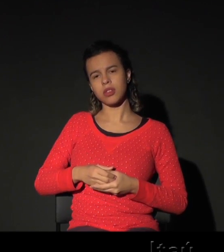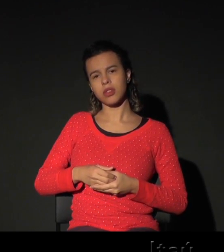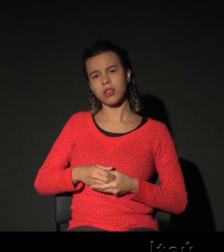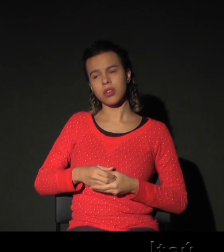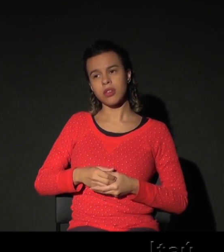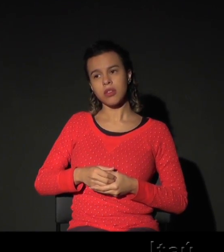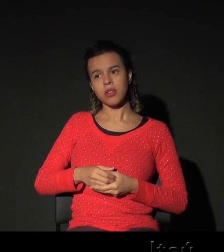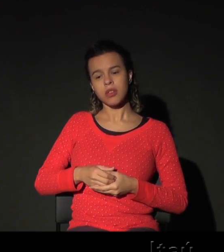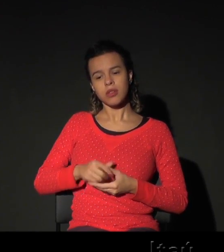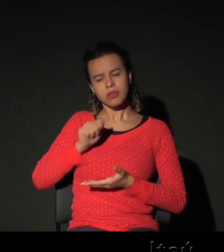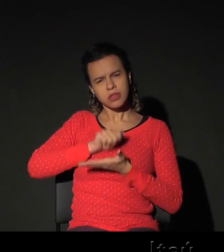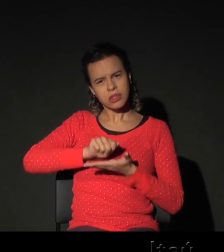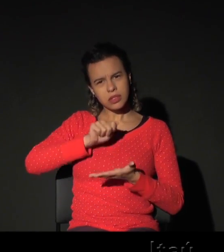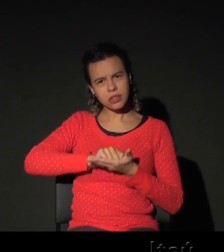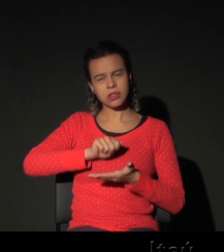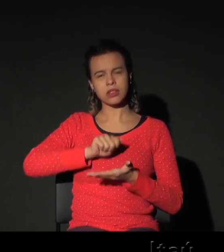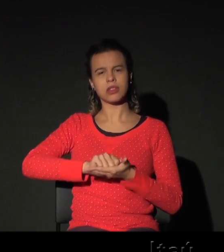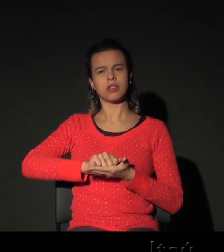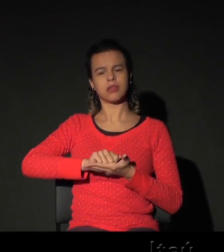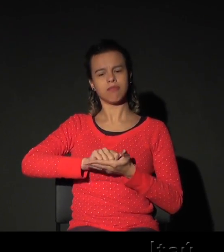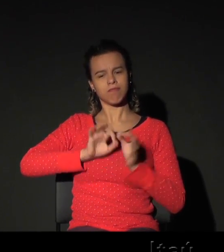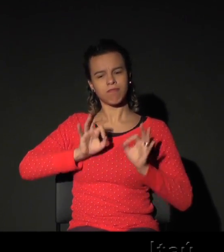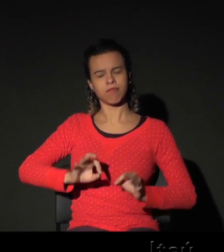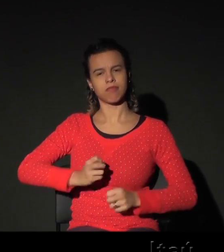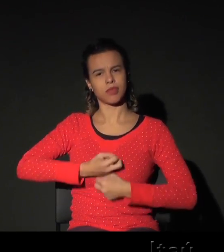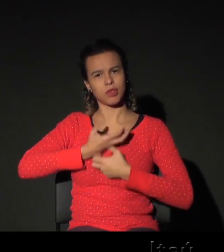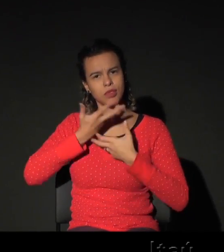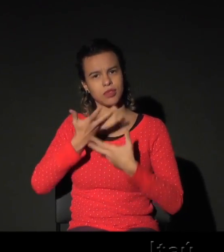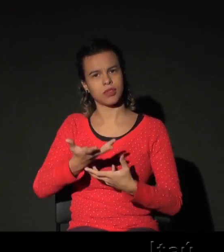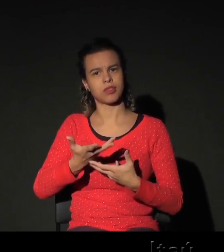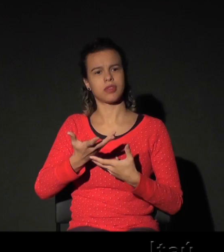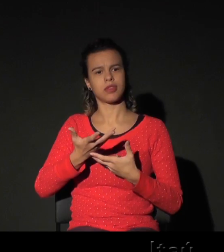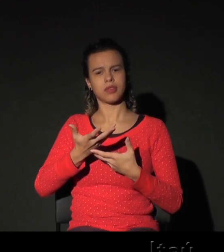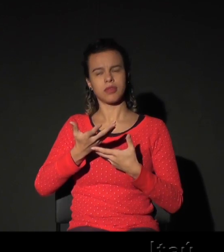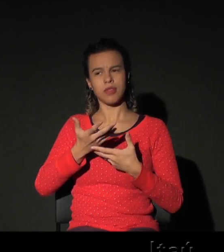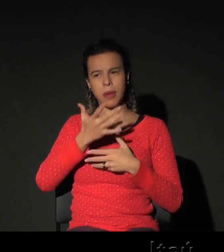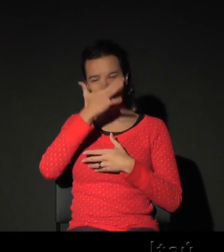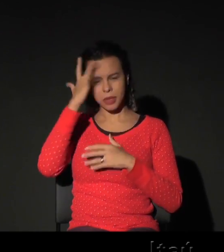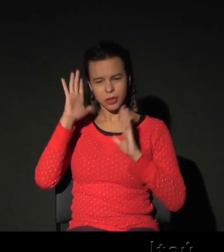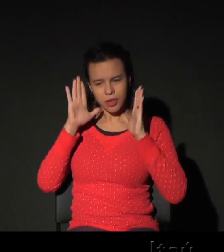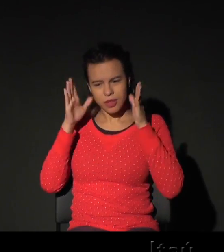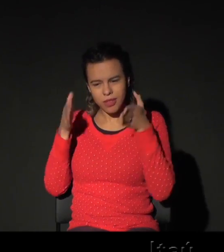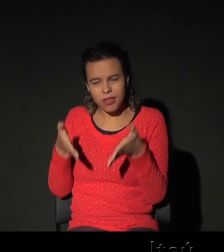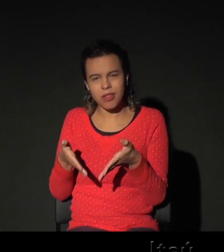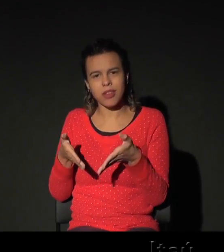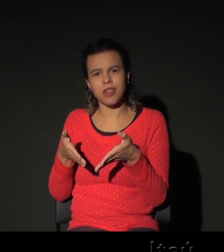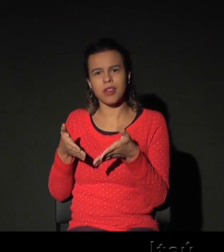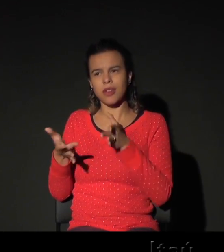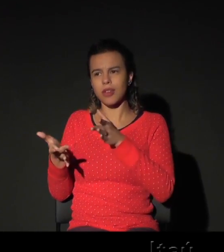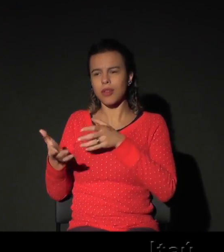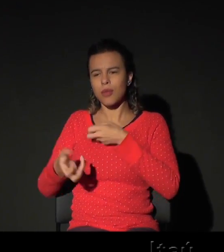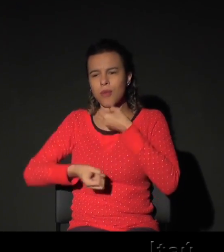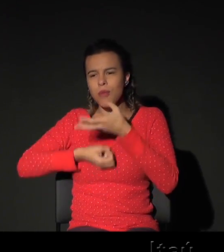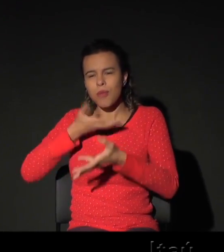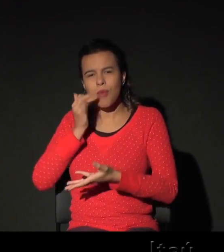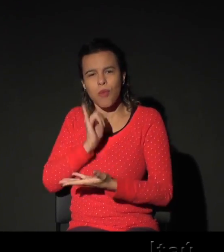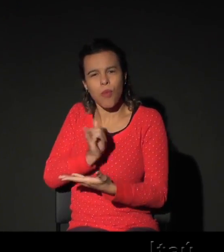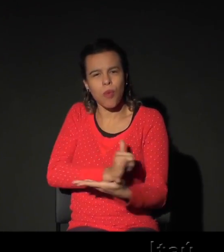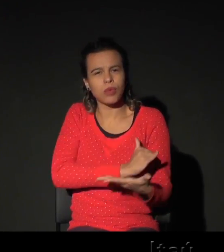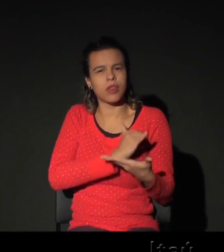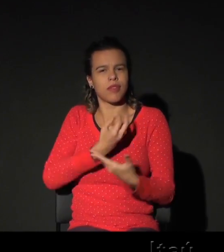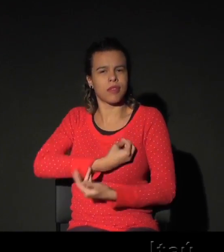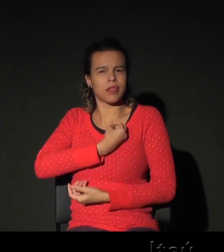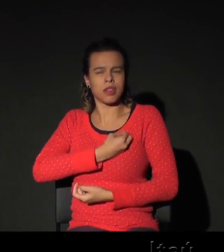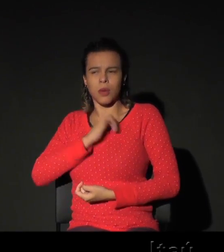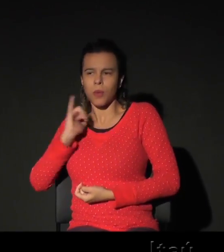ser uma escritora uma poeta uma pessoa voltada para o contar o contar da